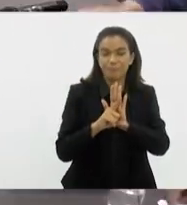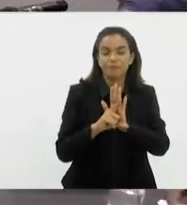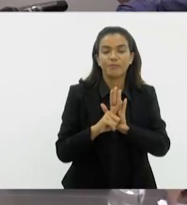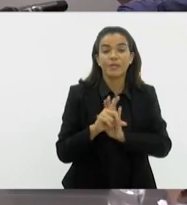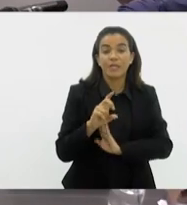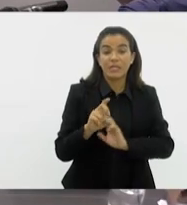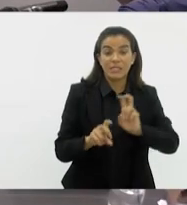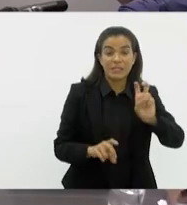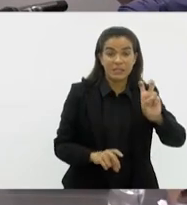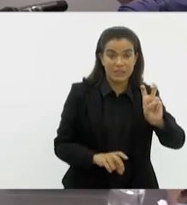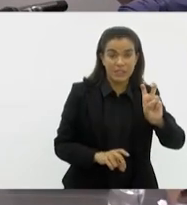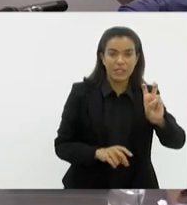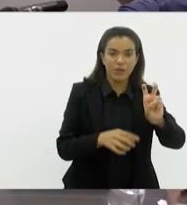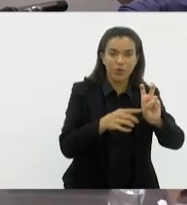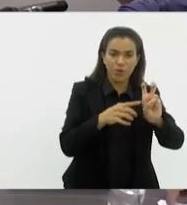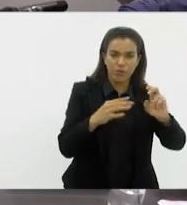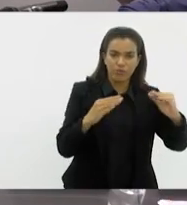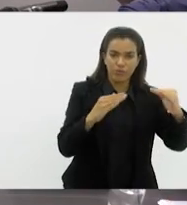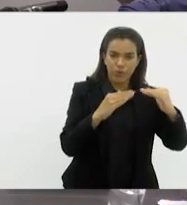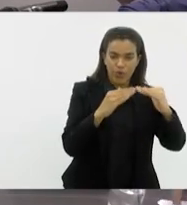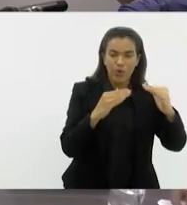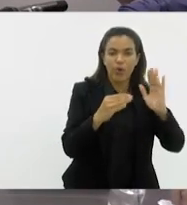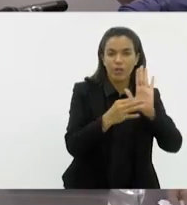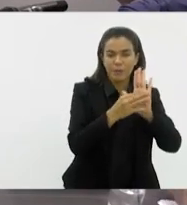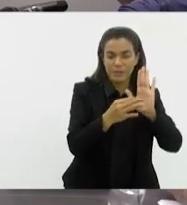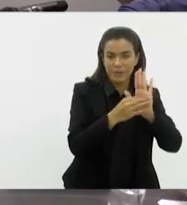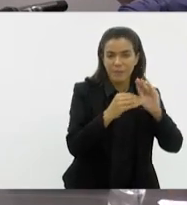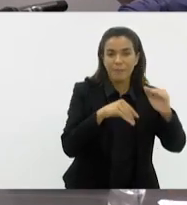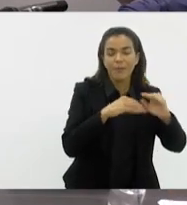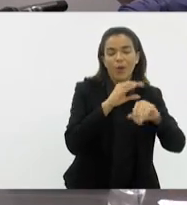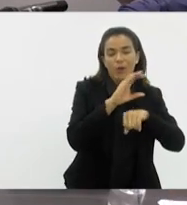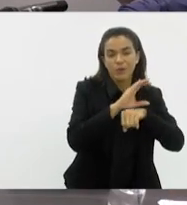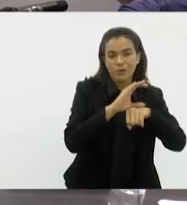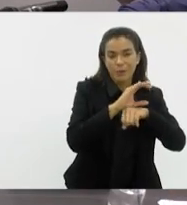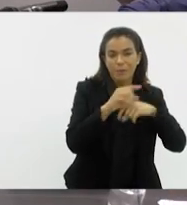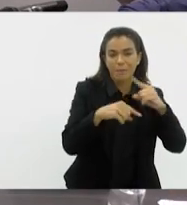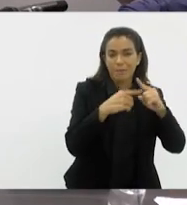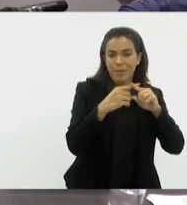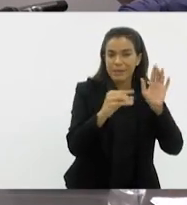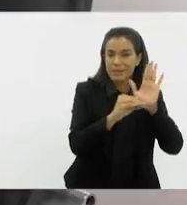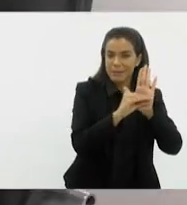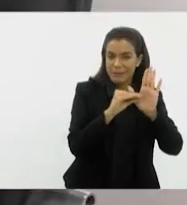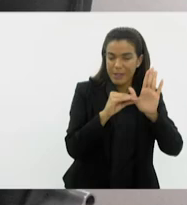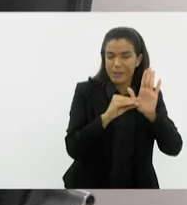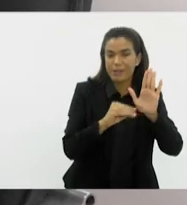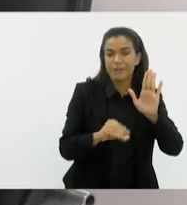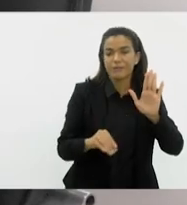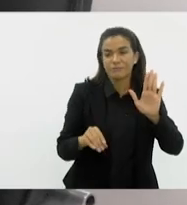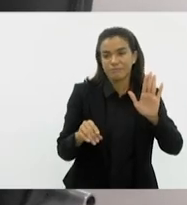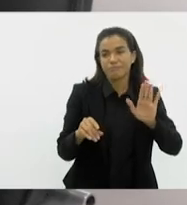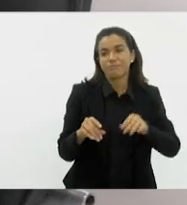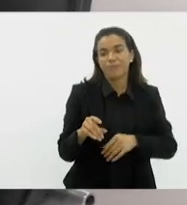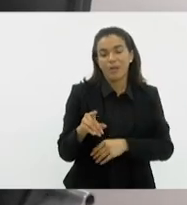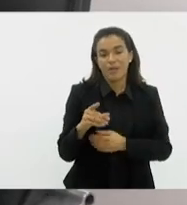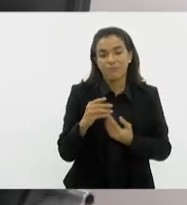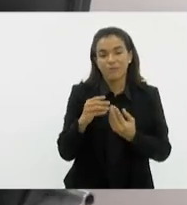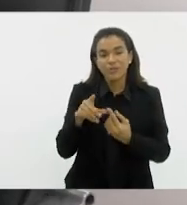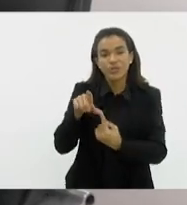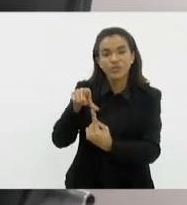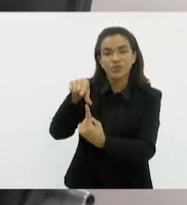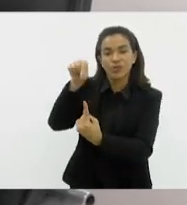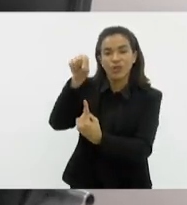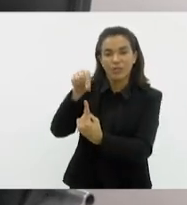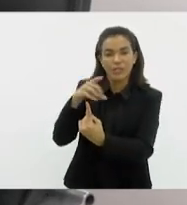5 votos favoráveis ao parecer pela constitucionalidade com emendas. É o parecer vencedor. Designado o deputado Carlos